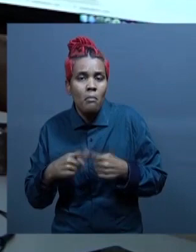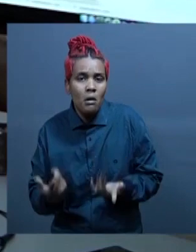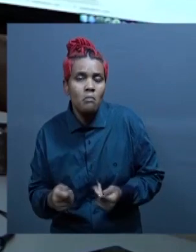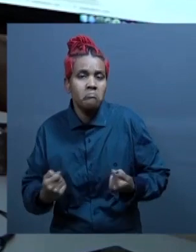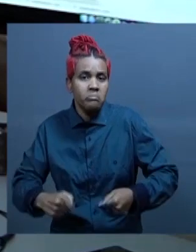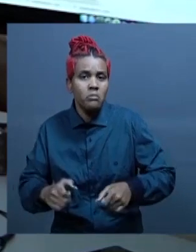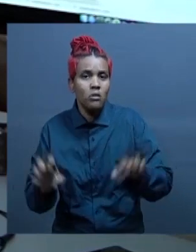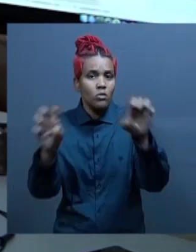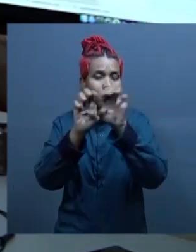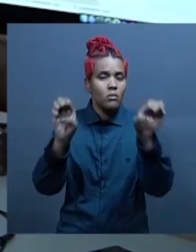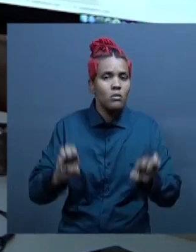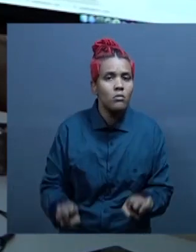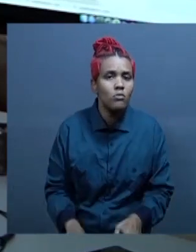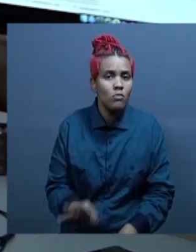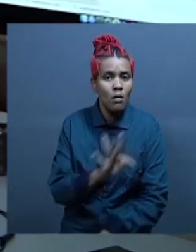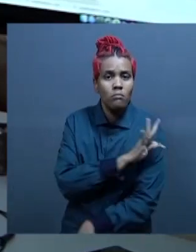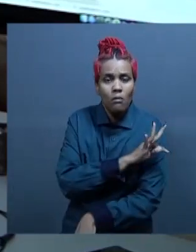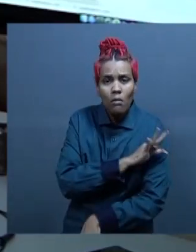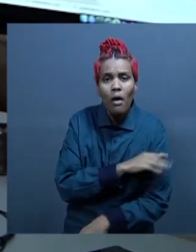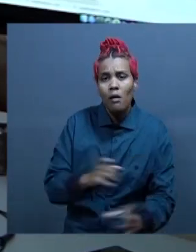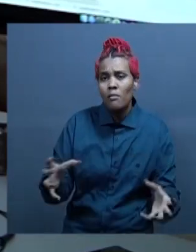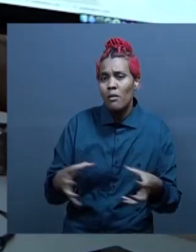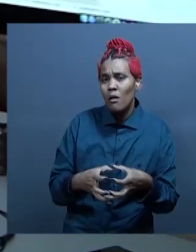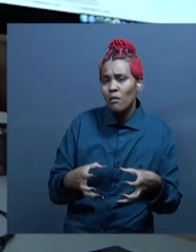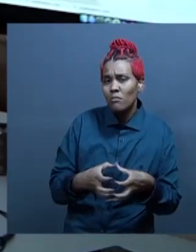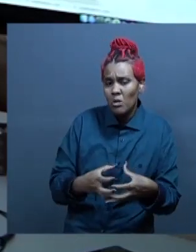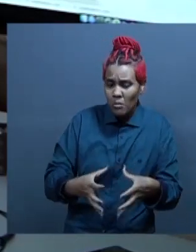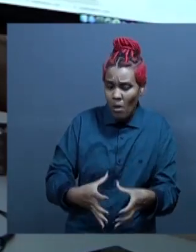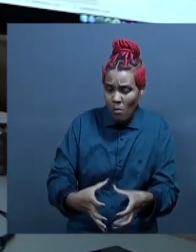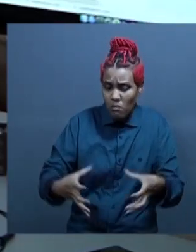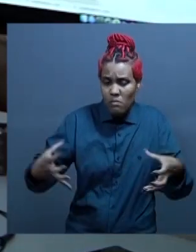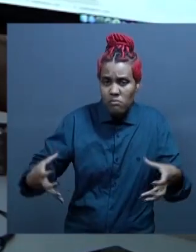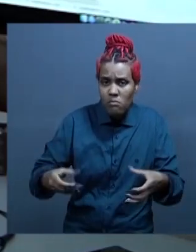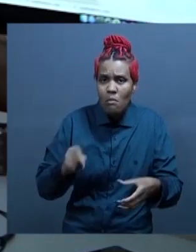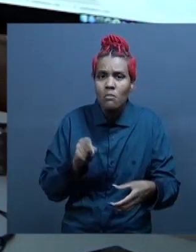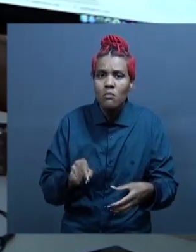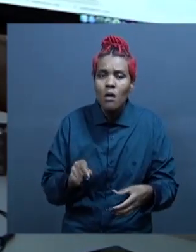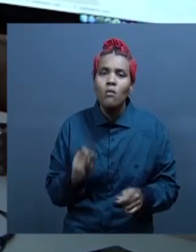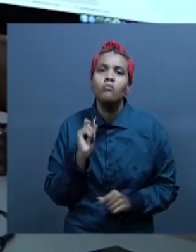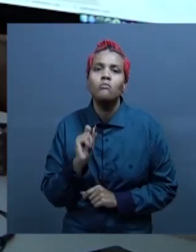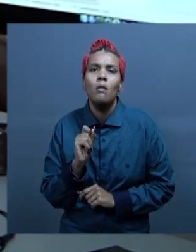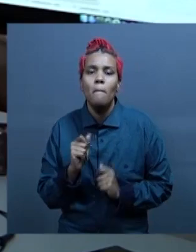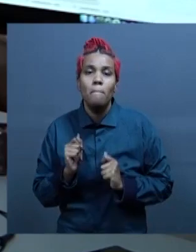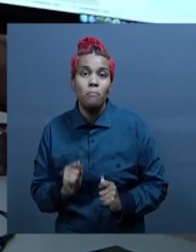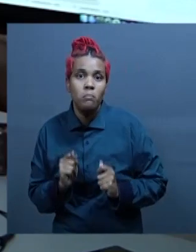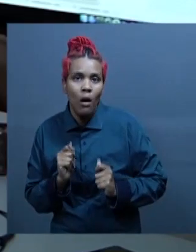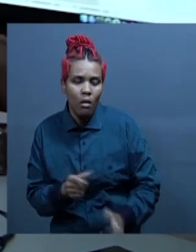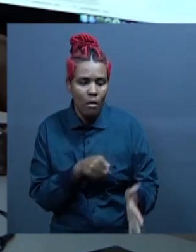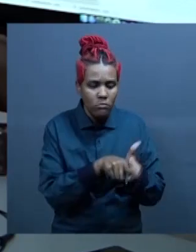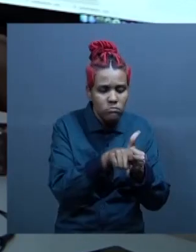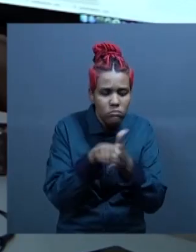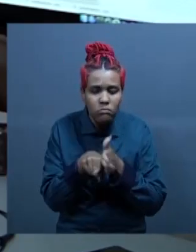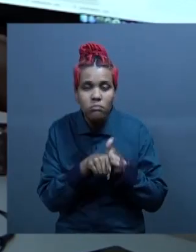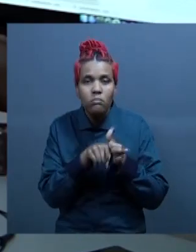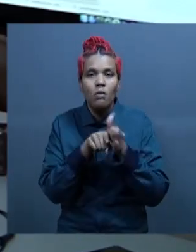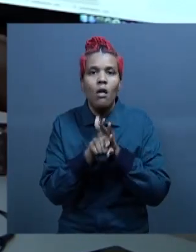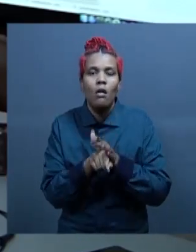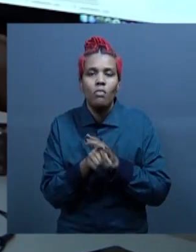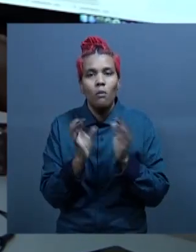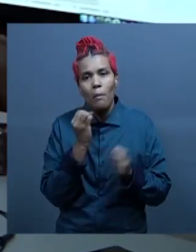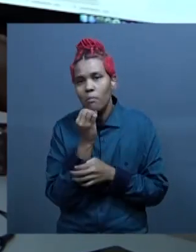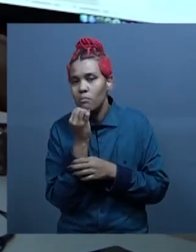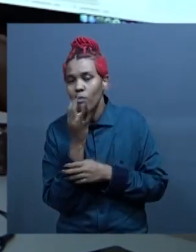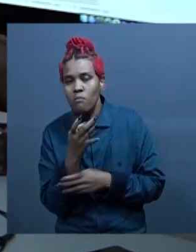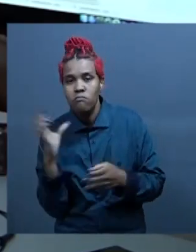uma infraestrutura técnica e uma equipe maior para conseguir melhorar a cidade então o digital ele funciona bem rápido para